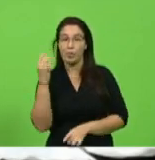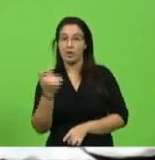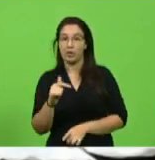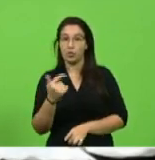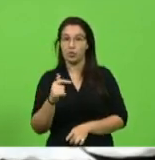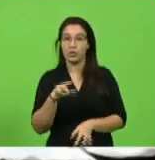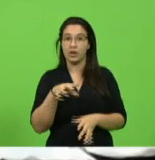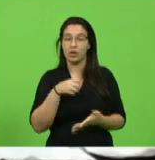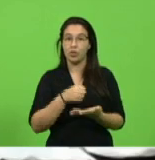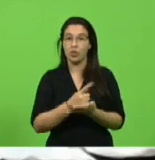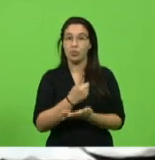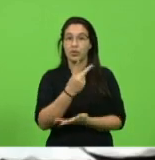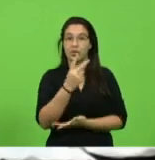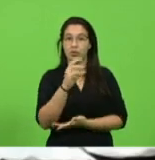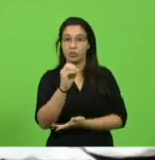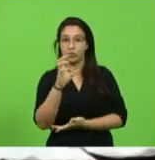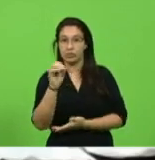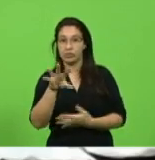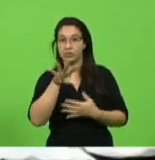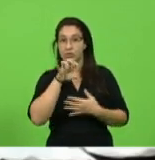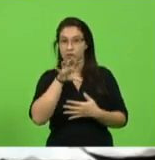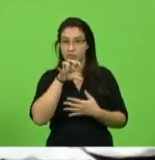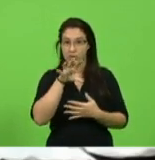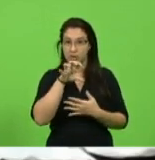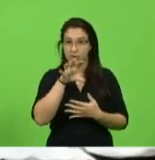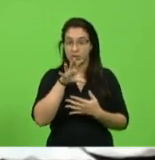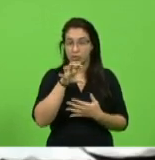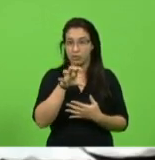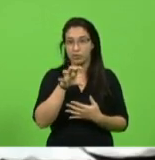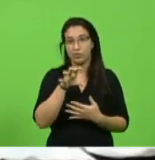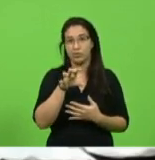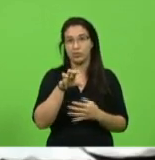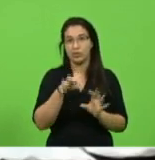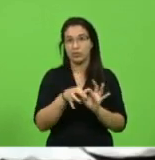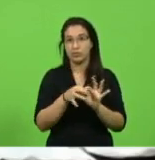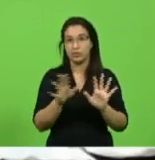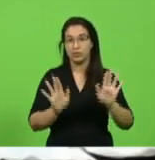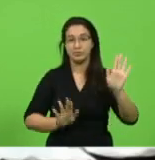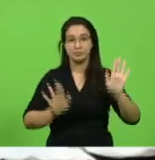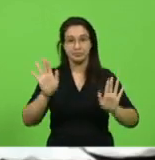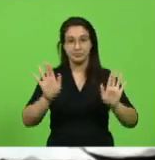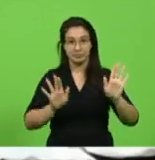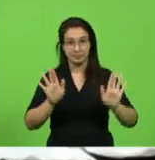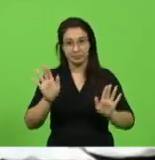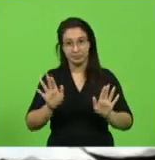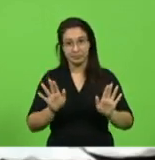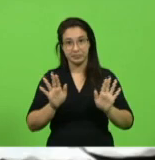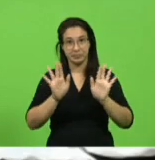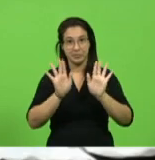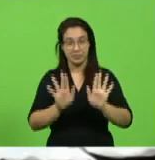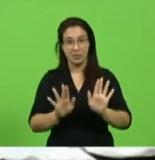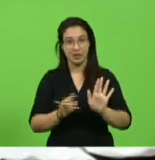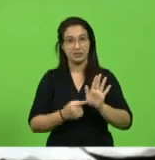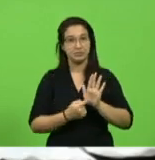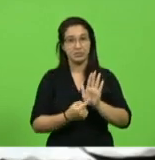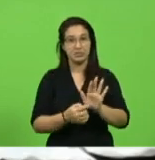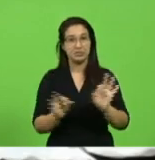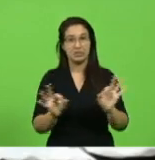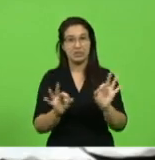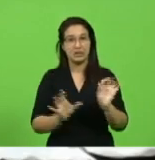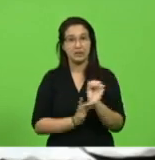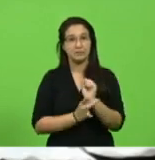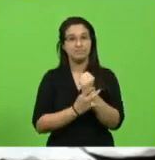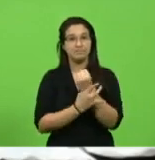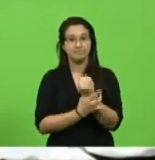respiradores em operação realizada com dispensa de licitação e sem a apresentação de garantias da